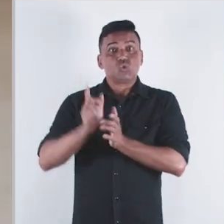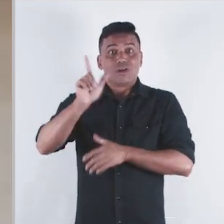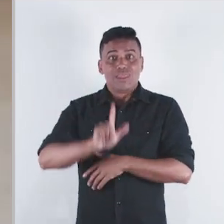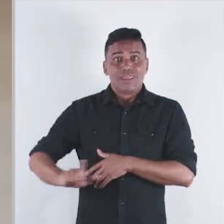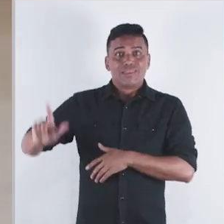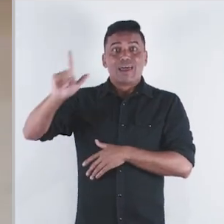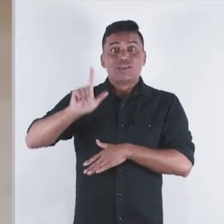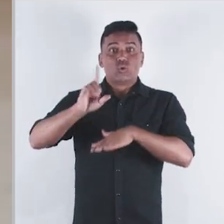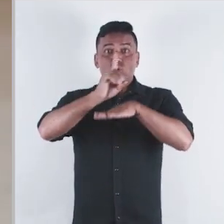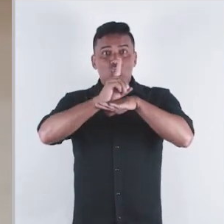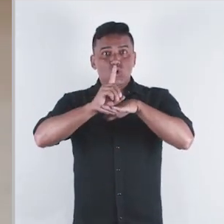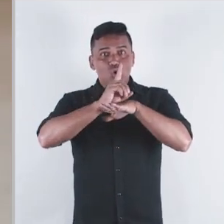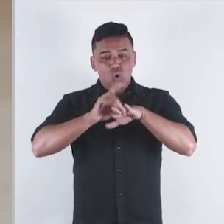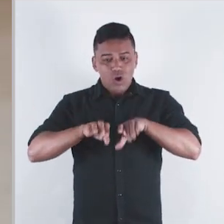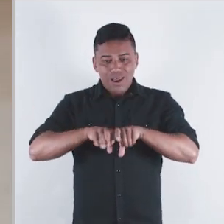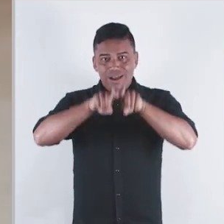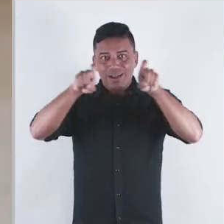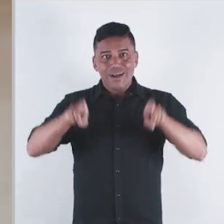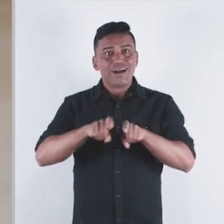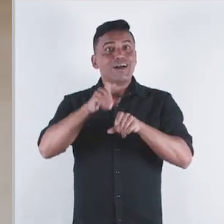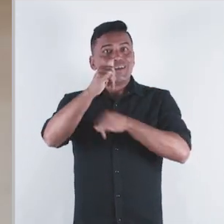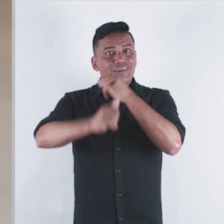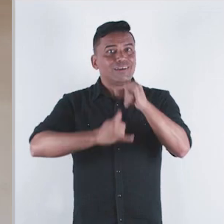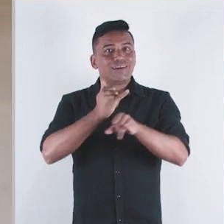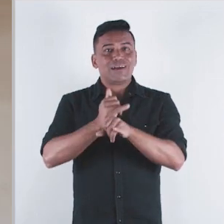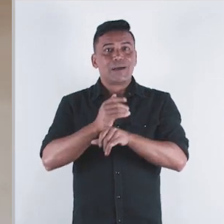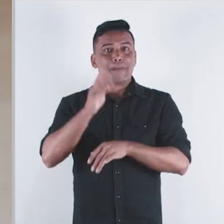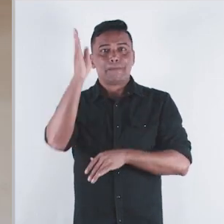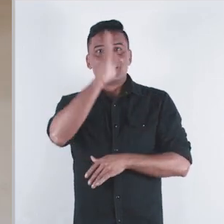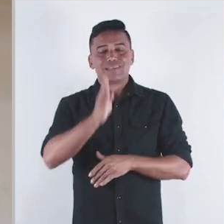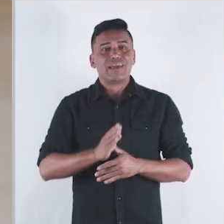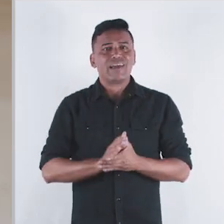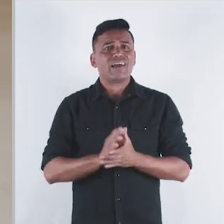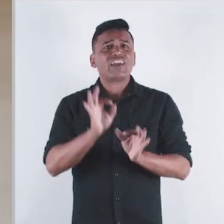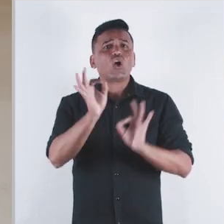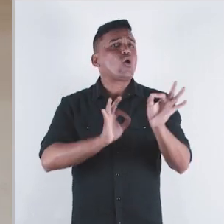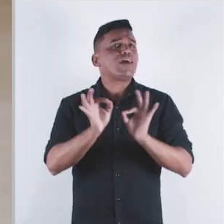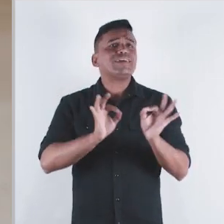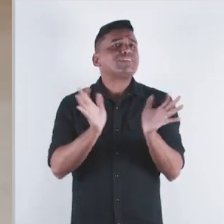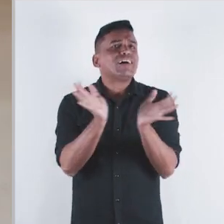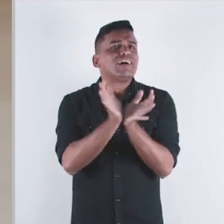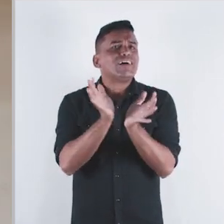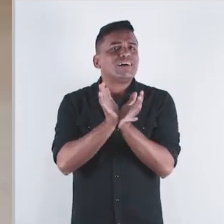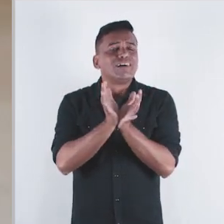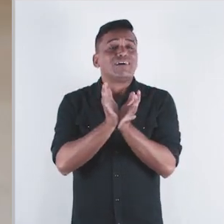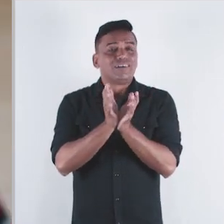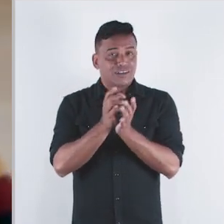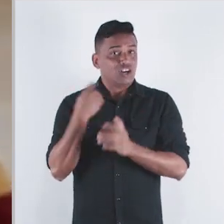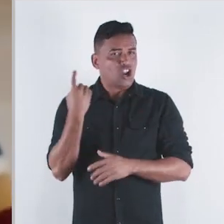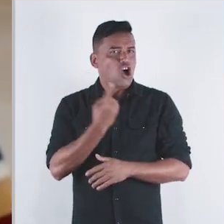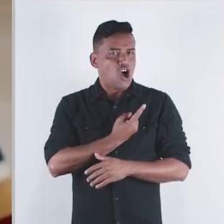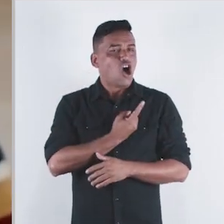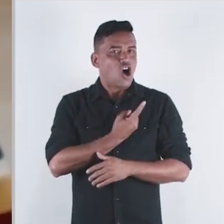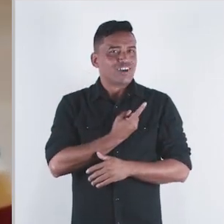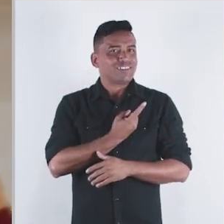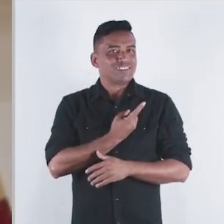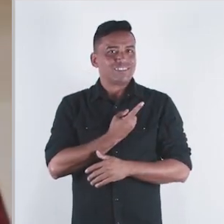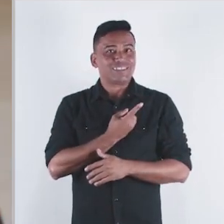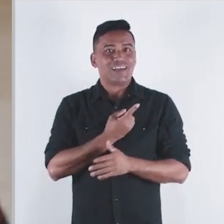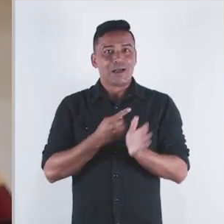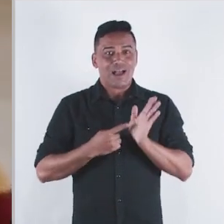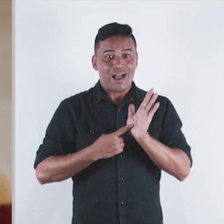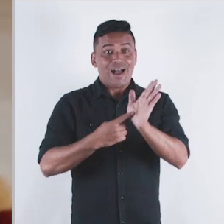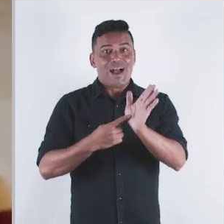Quem organiza esse conjunto da literatura digital brasileira é esse arquivo, então, que a gente acabou de inaugurar e